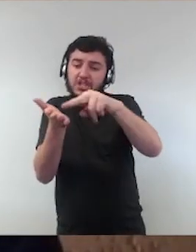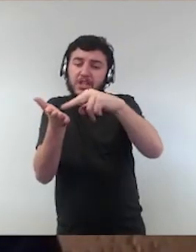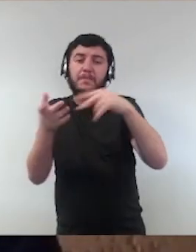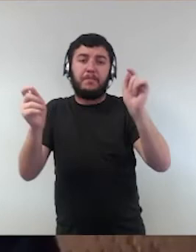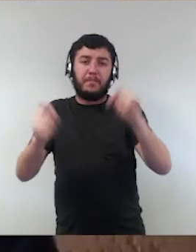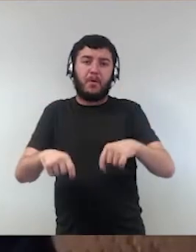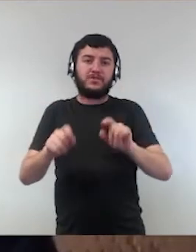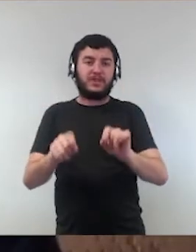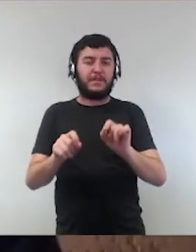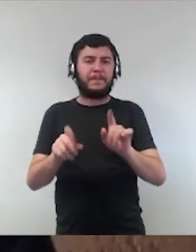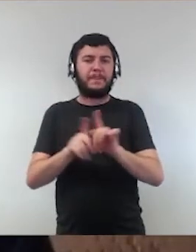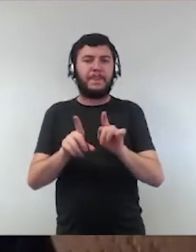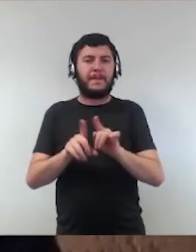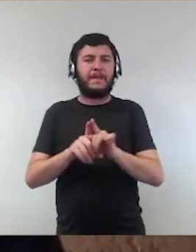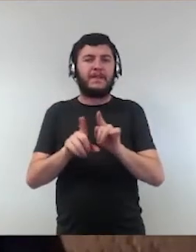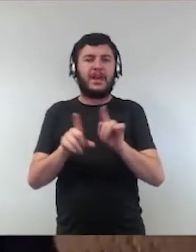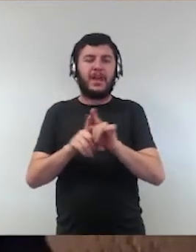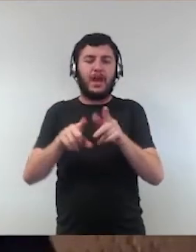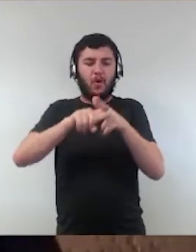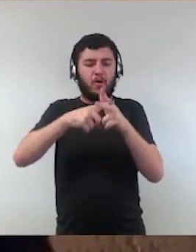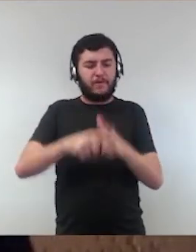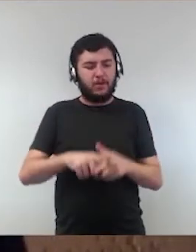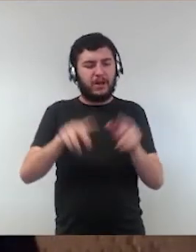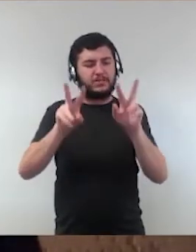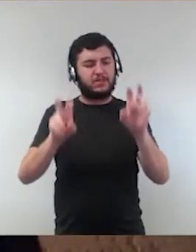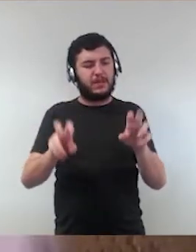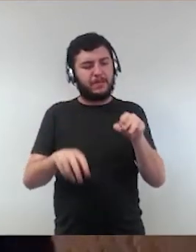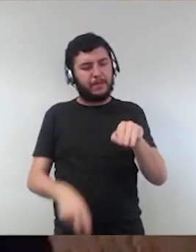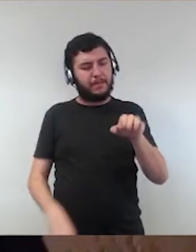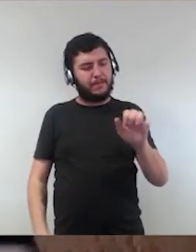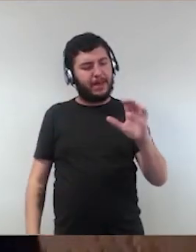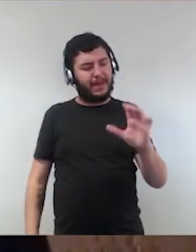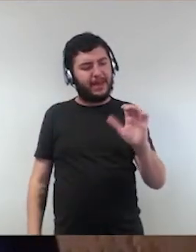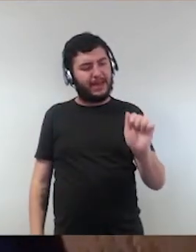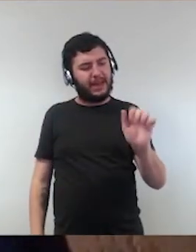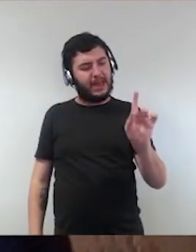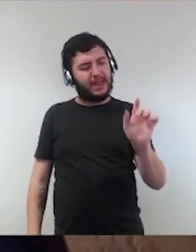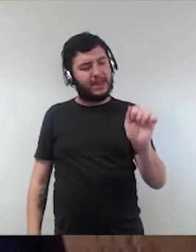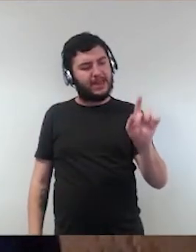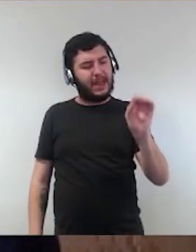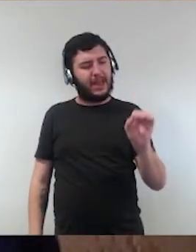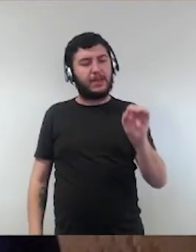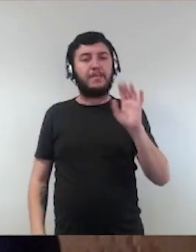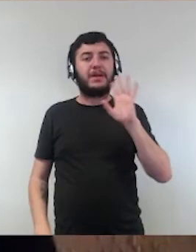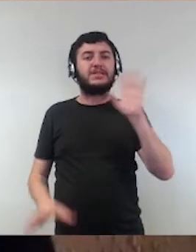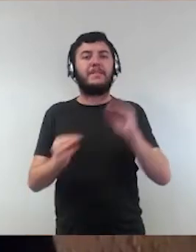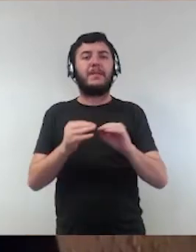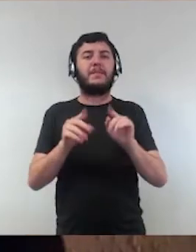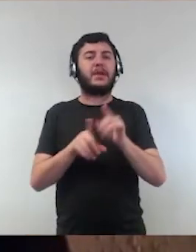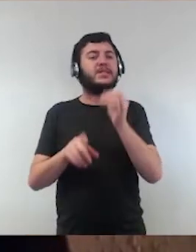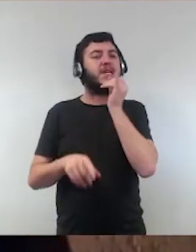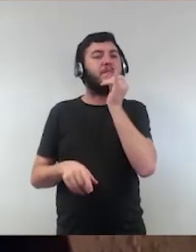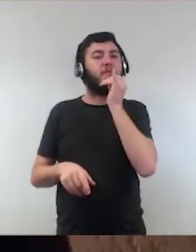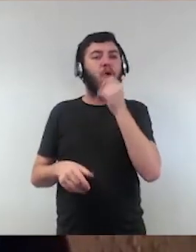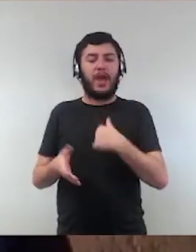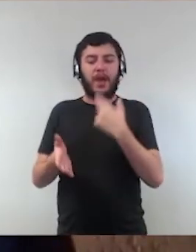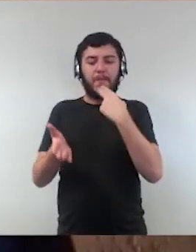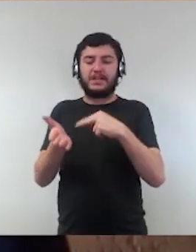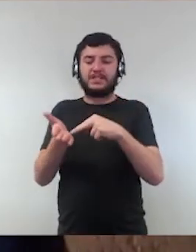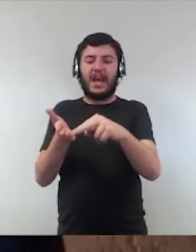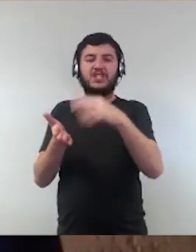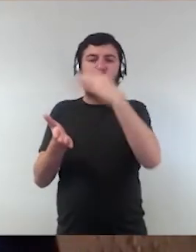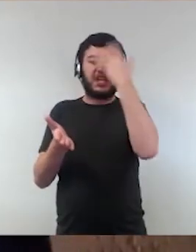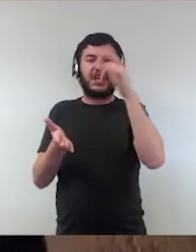de metadados, que são os dados de encaminhamento, quer dizer, quem mandou mensagem para quem, quando, de mensagens que atingem um